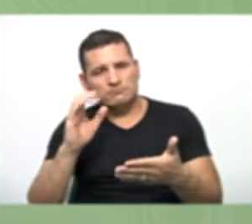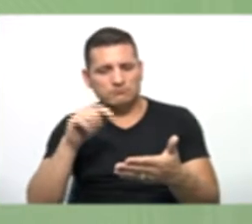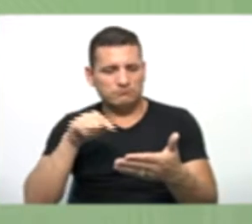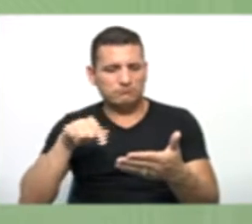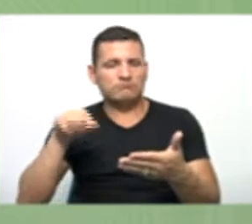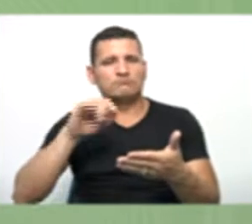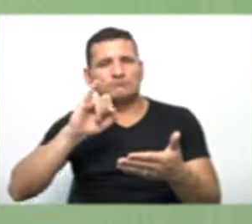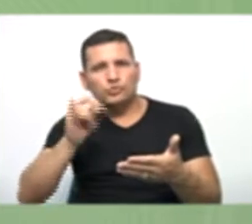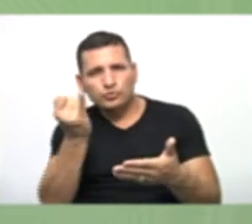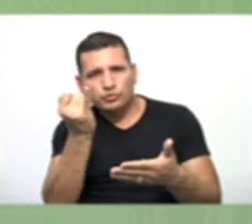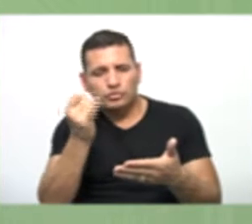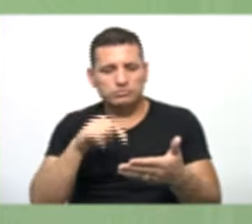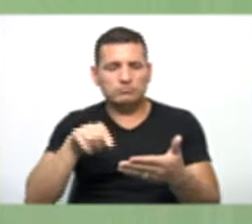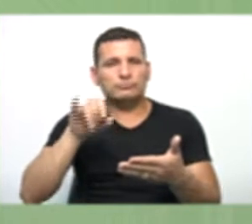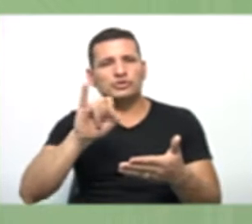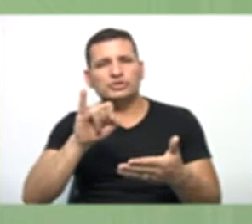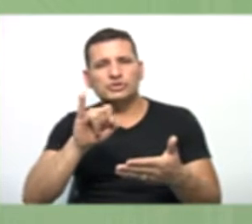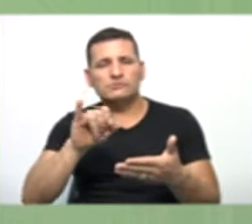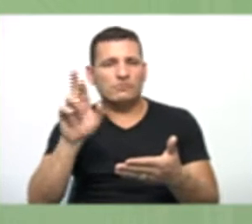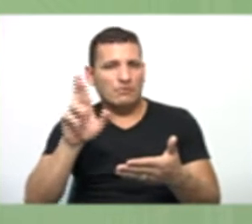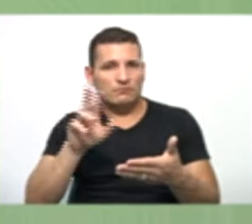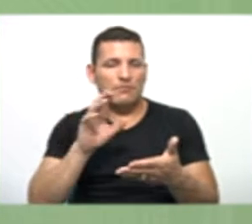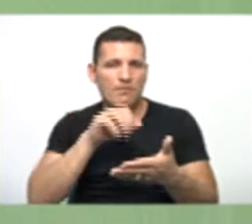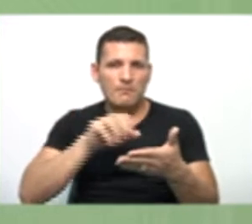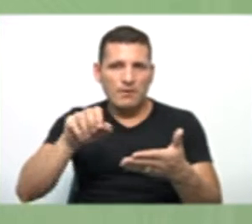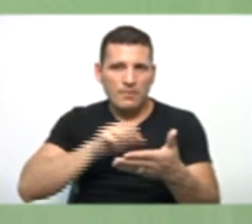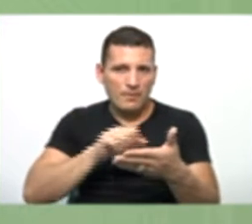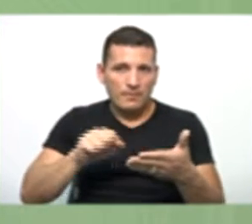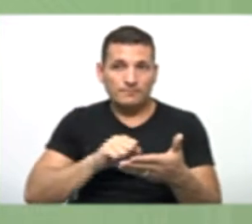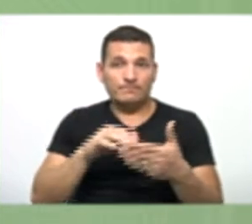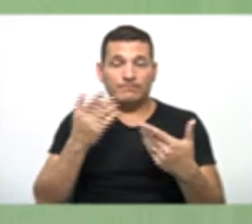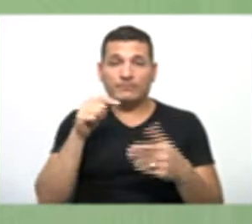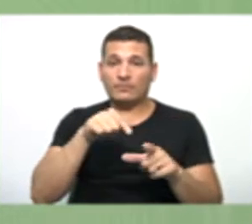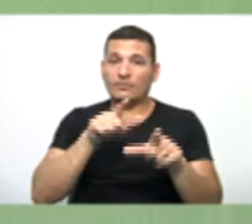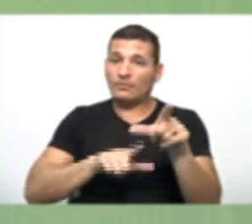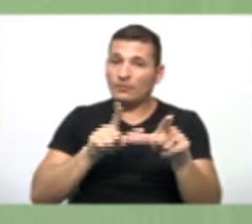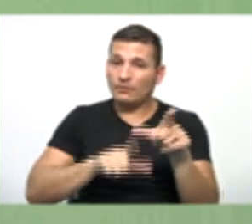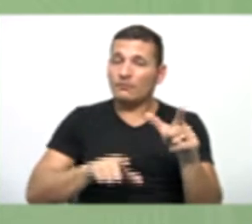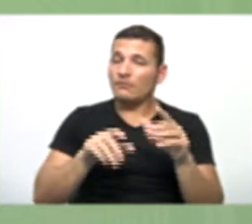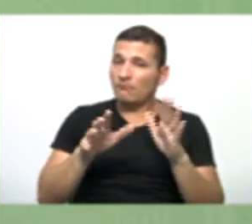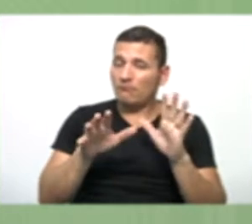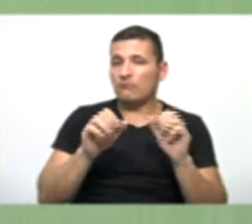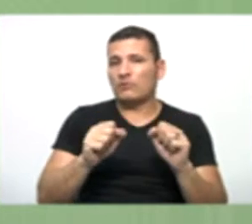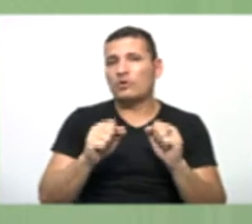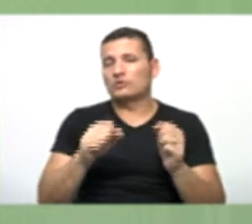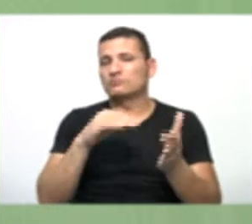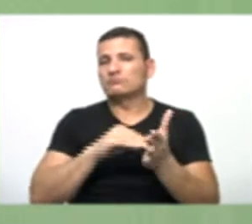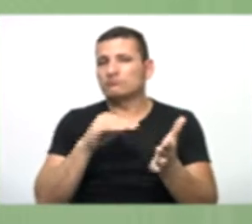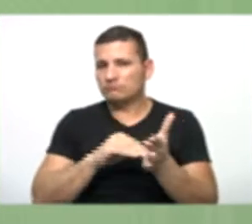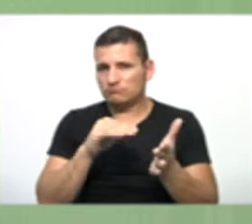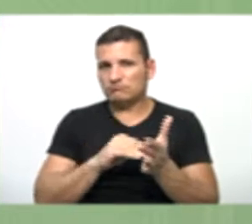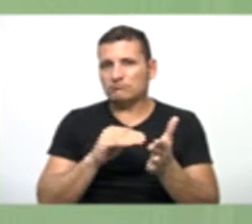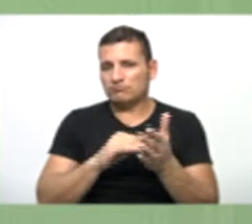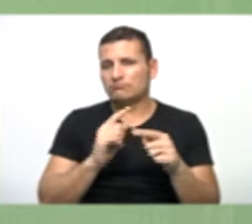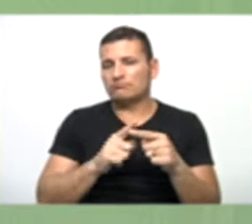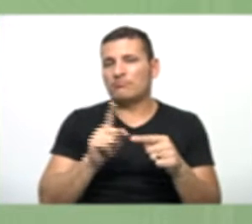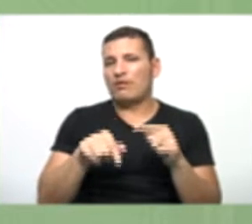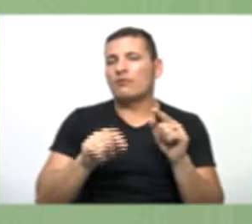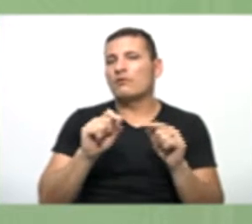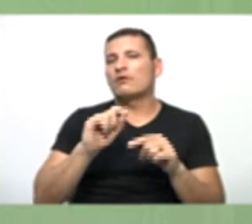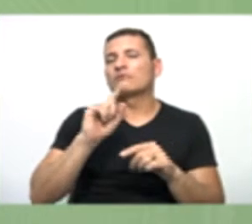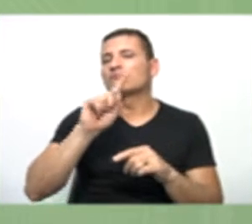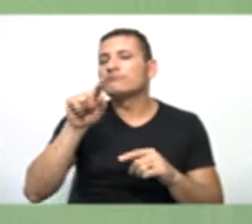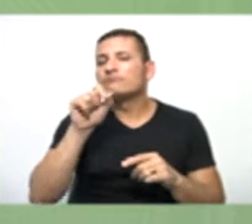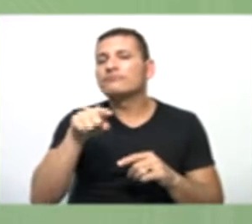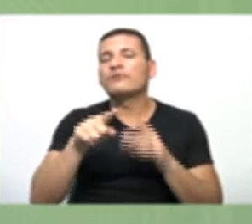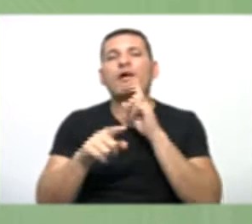taxa e quem é o tempo. Normalmente uma dessas letras vai estar faltando, que é justamente o X da questão, o problema